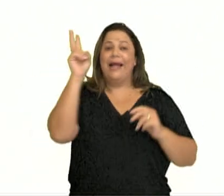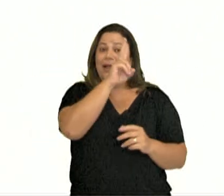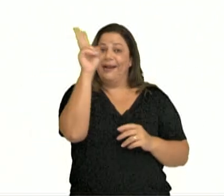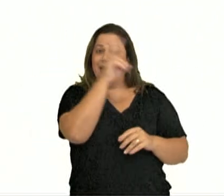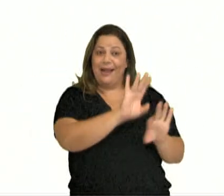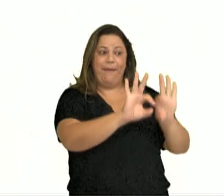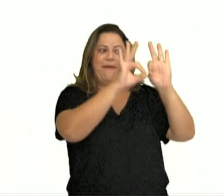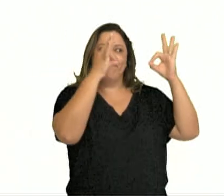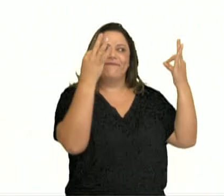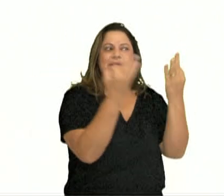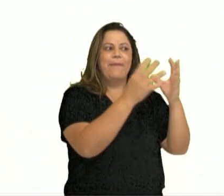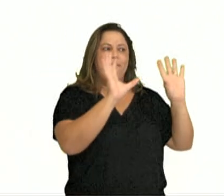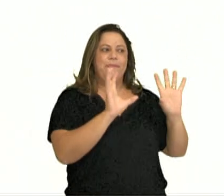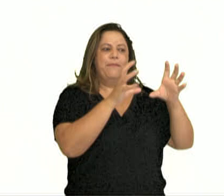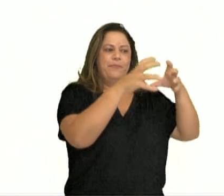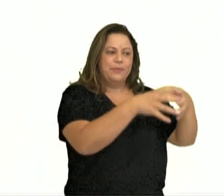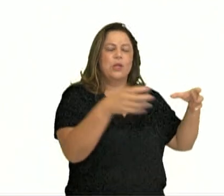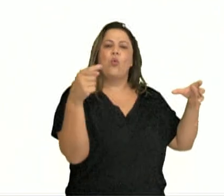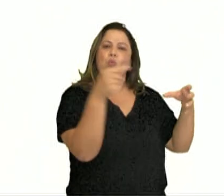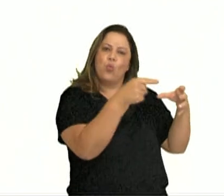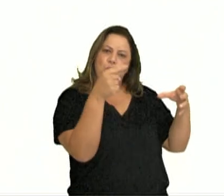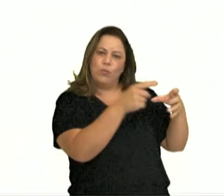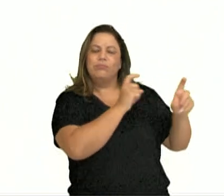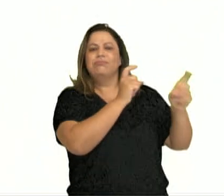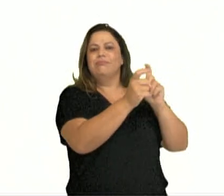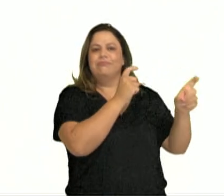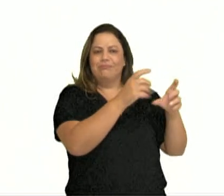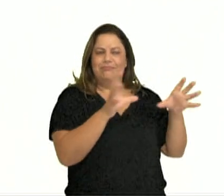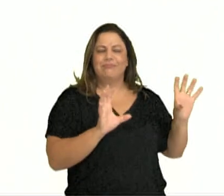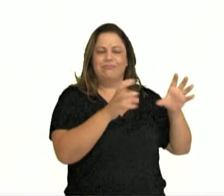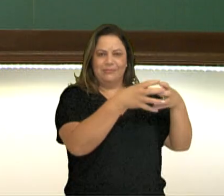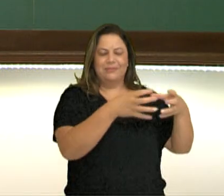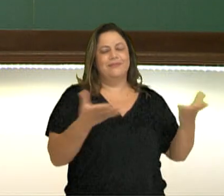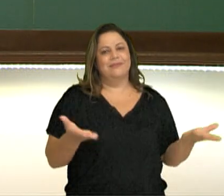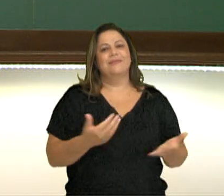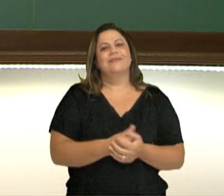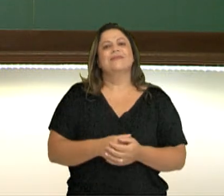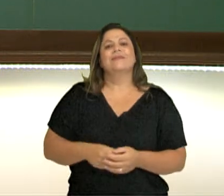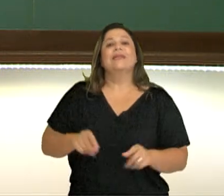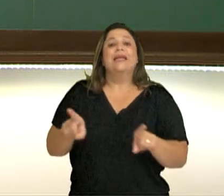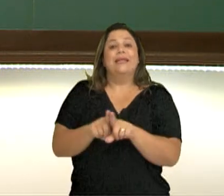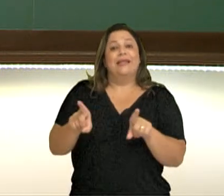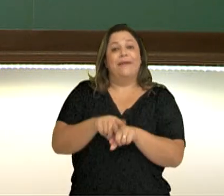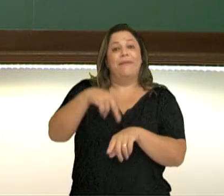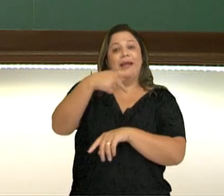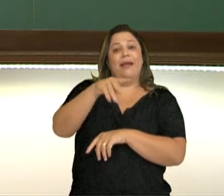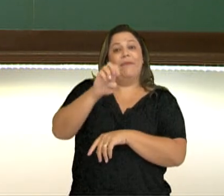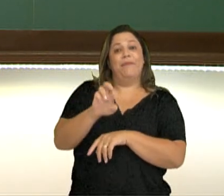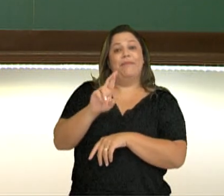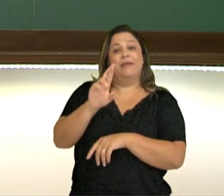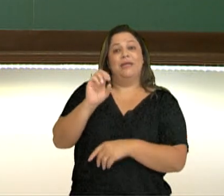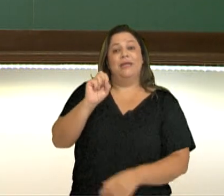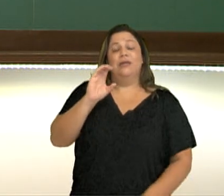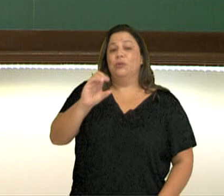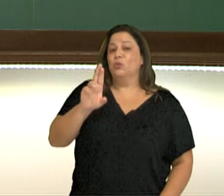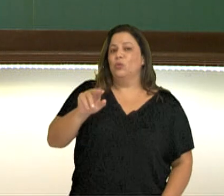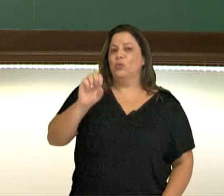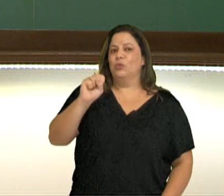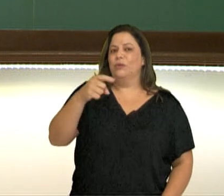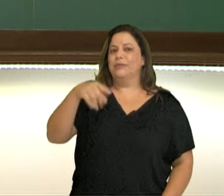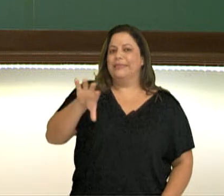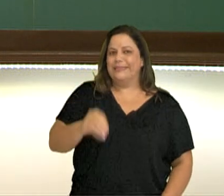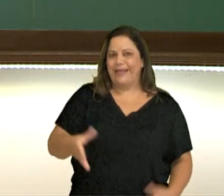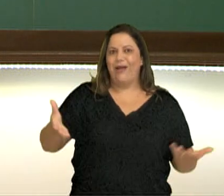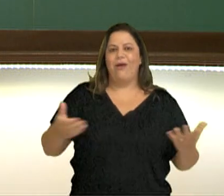instrumentos musicais? Toda a galera vai estar reunida, inclusive a galera da percussão numa orquestra é conhecido como a galera